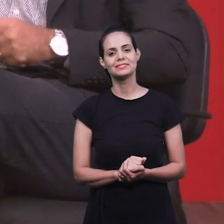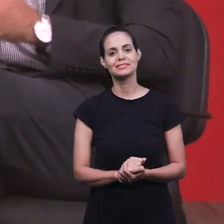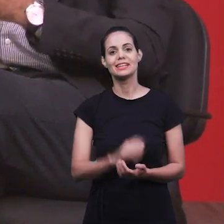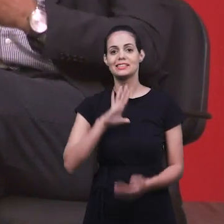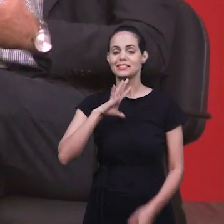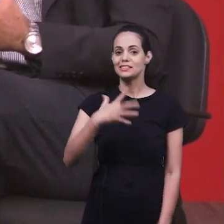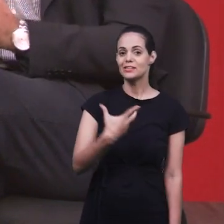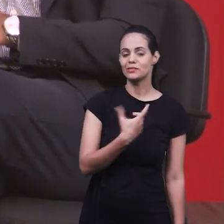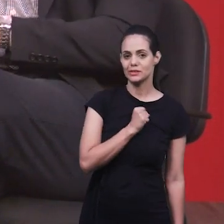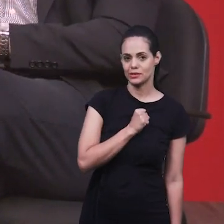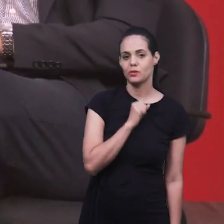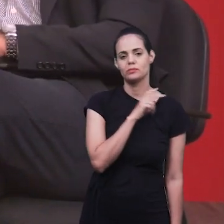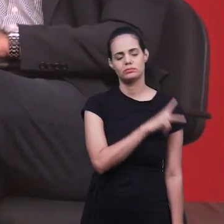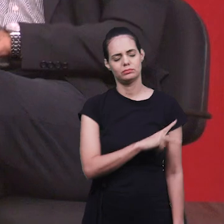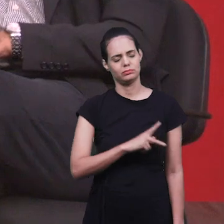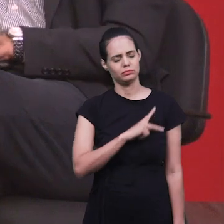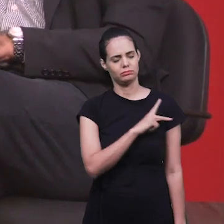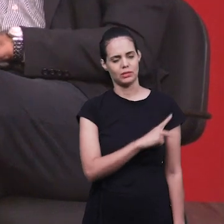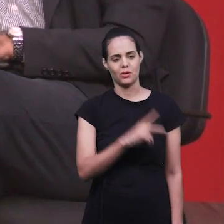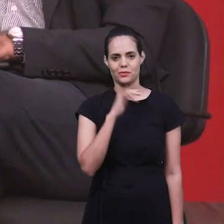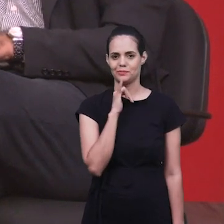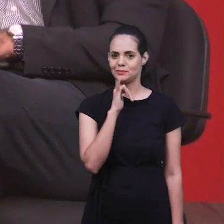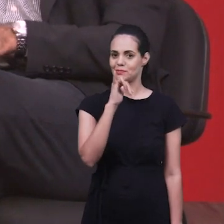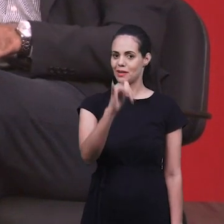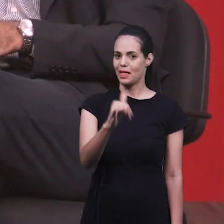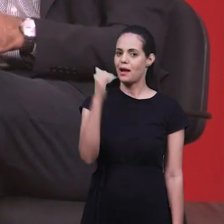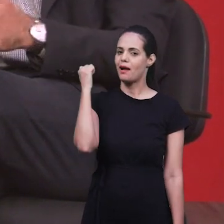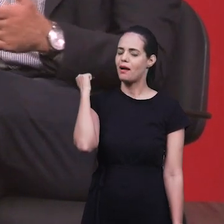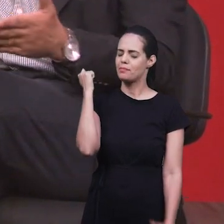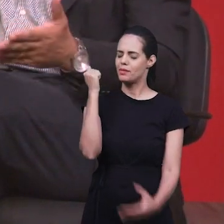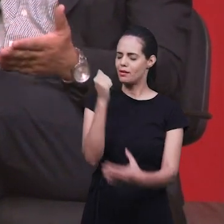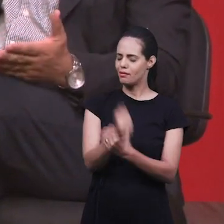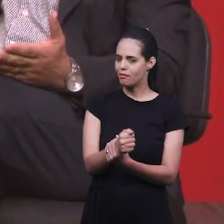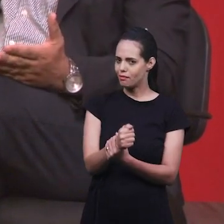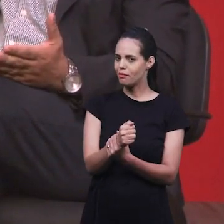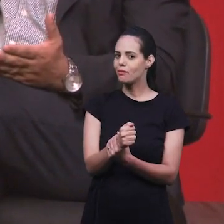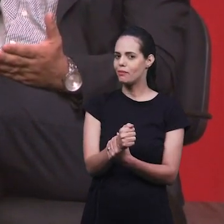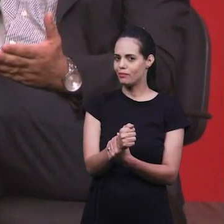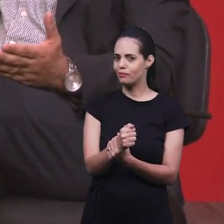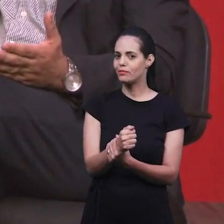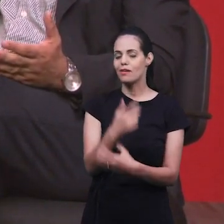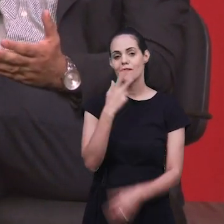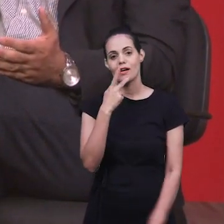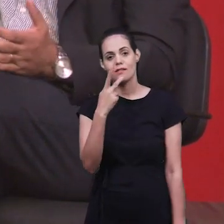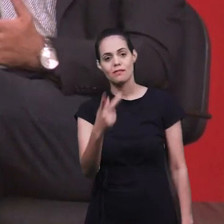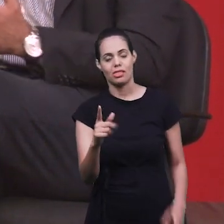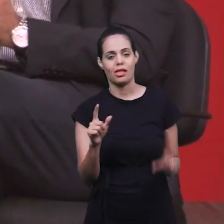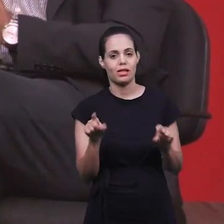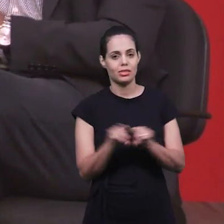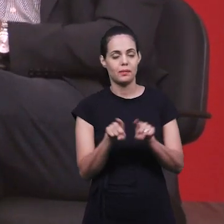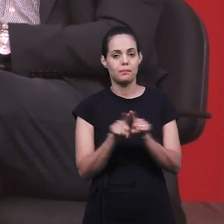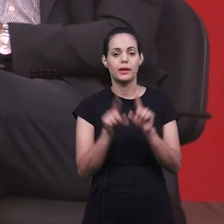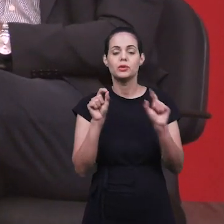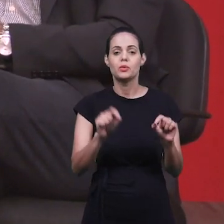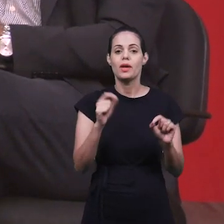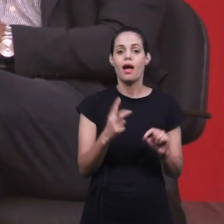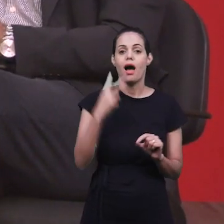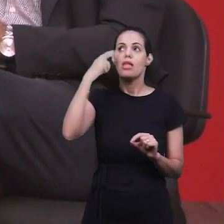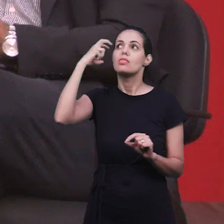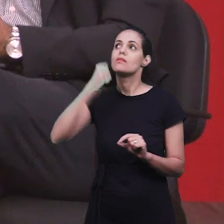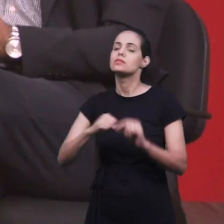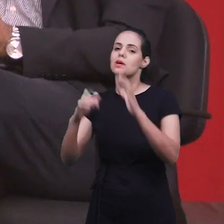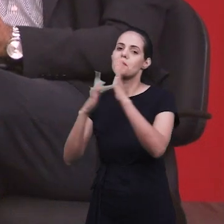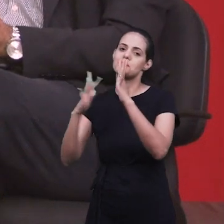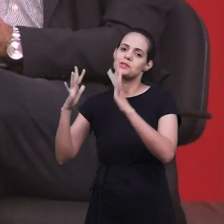De salvação que Paulo vai usar para falar. Ele vai falar de Abraão, não é? Sim. Ele vai falar